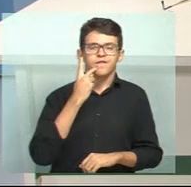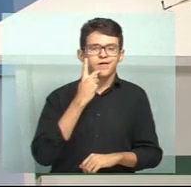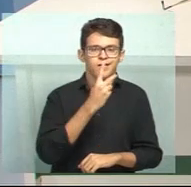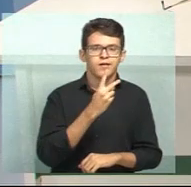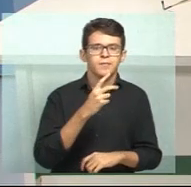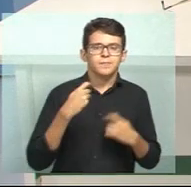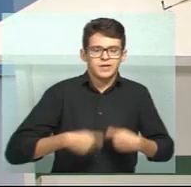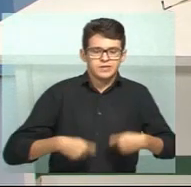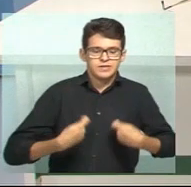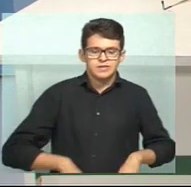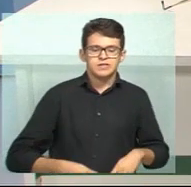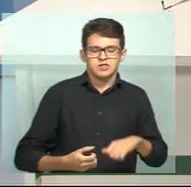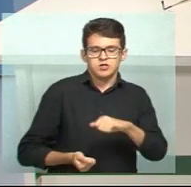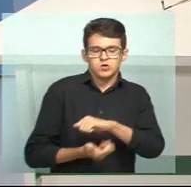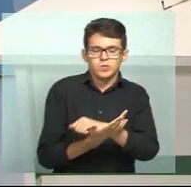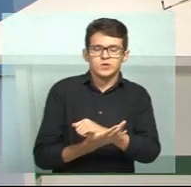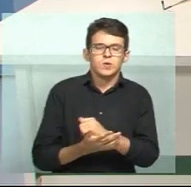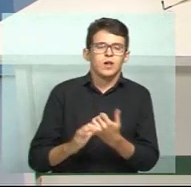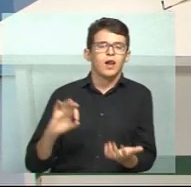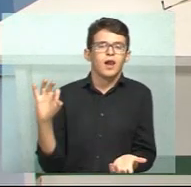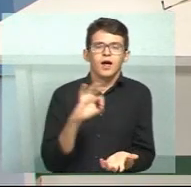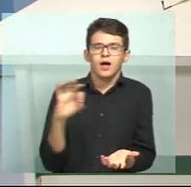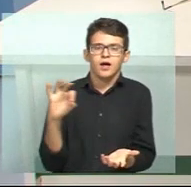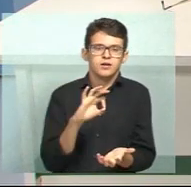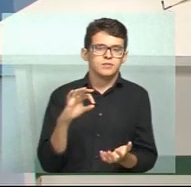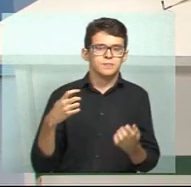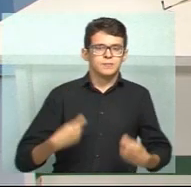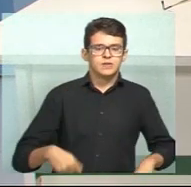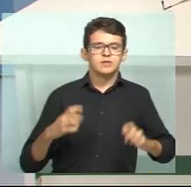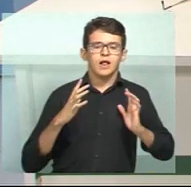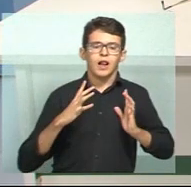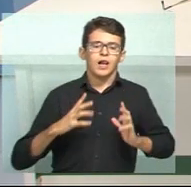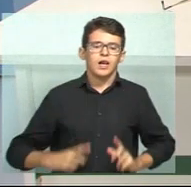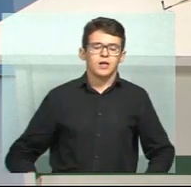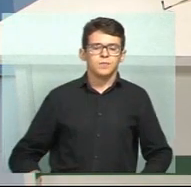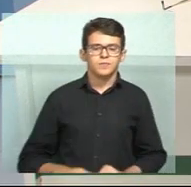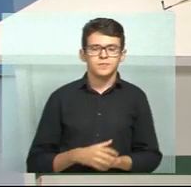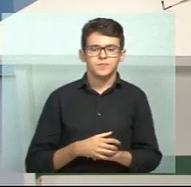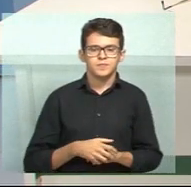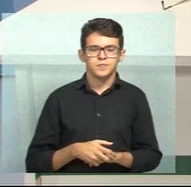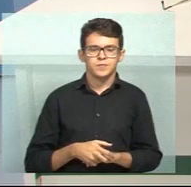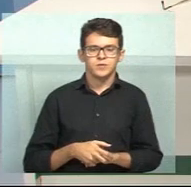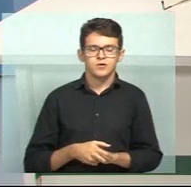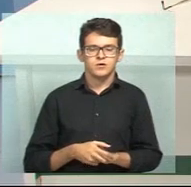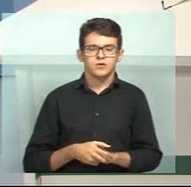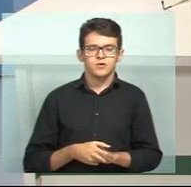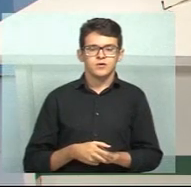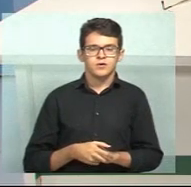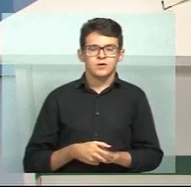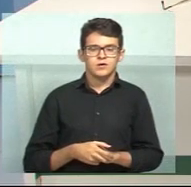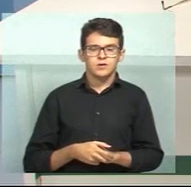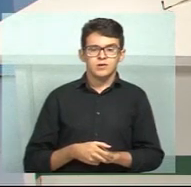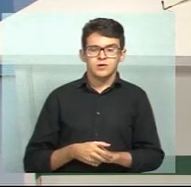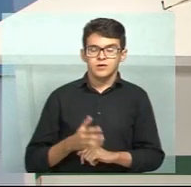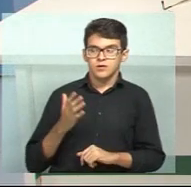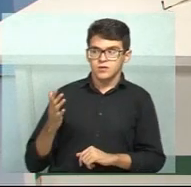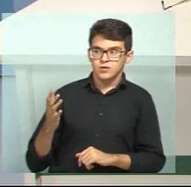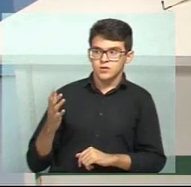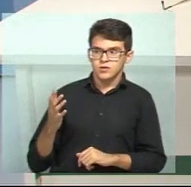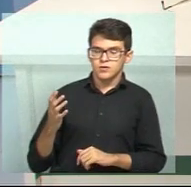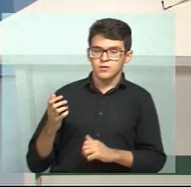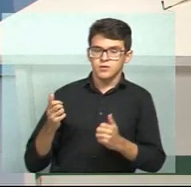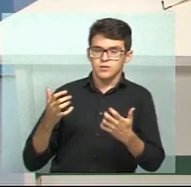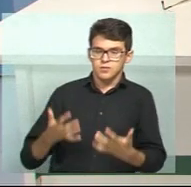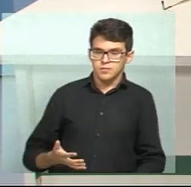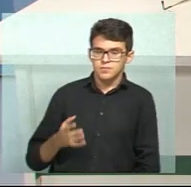e ele bate de frente com o Lula há muito tempo. Né? E aquilo que eu sempre coloquei para você, você sempre concordou comigo, ele tem jeito de tucano,